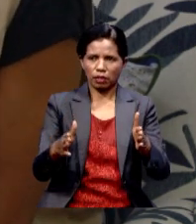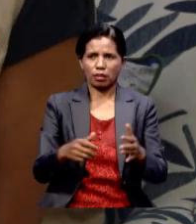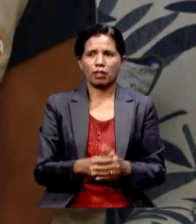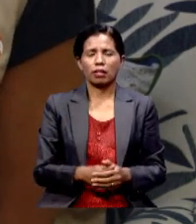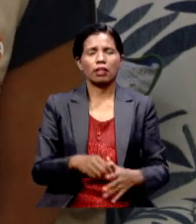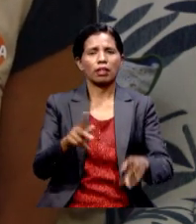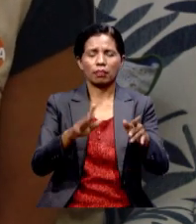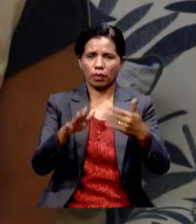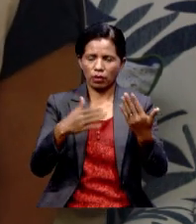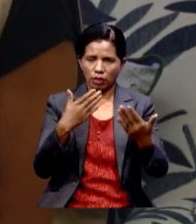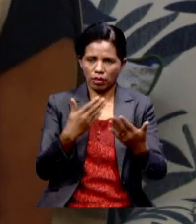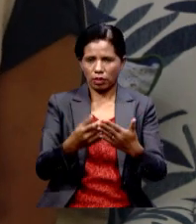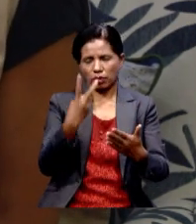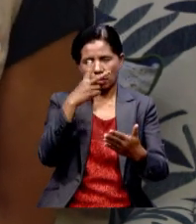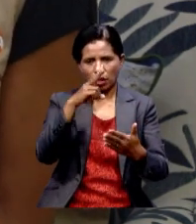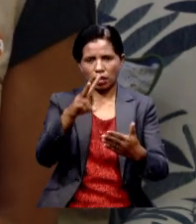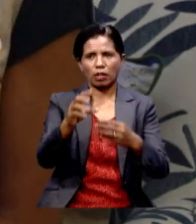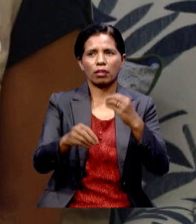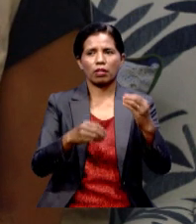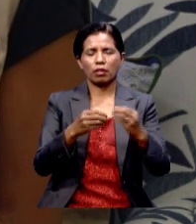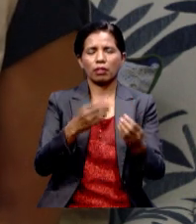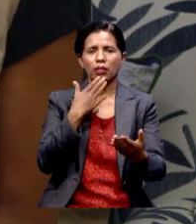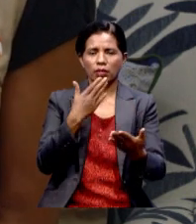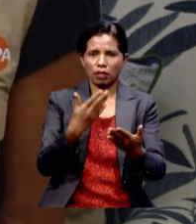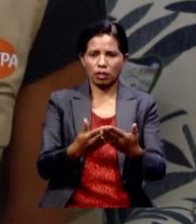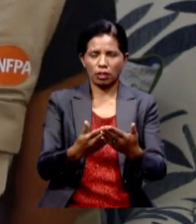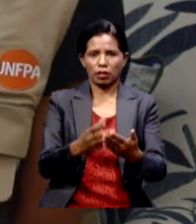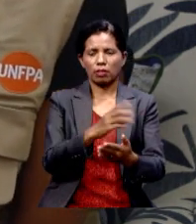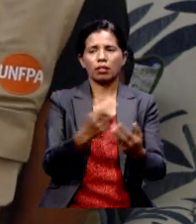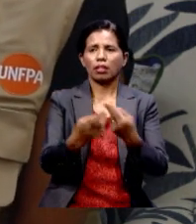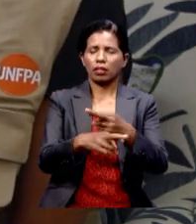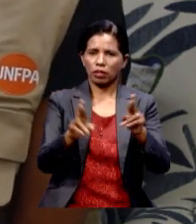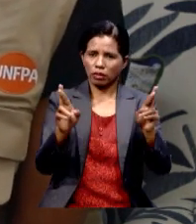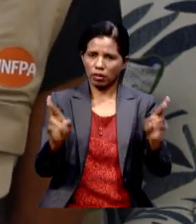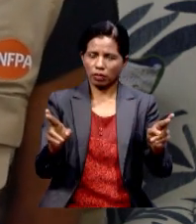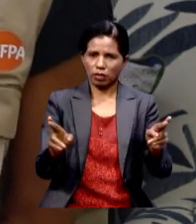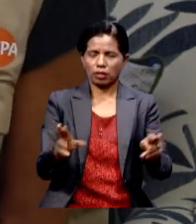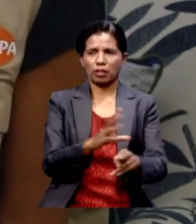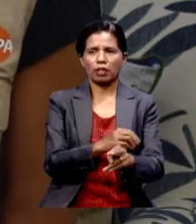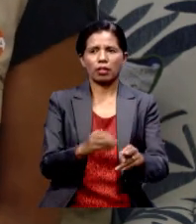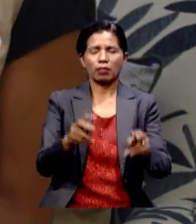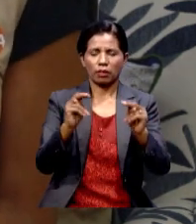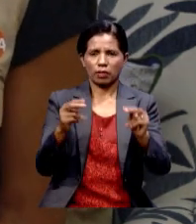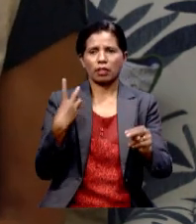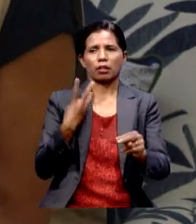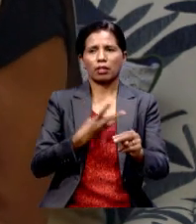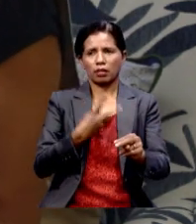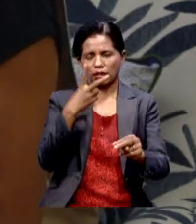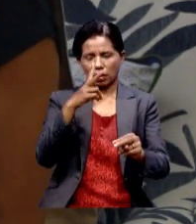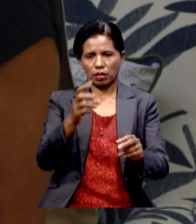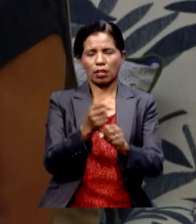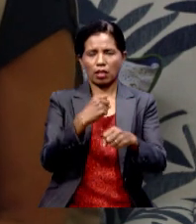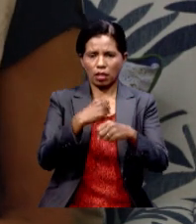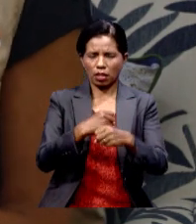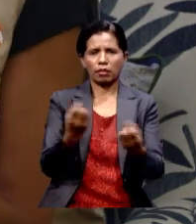bom olharmos para o copo meio cheio, ou seja, é bom olharmos para os resultados que conseguimos nos últimos anos e perceber que podemos fazer mais e